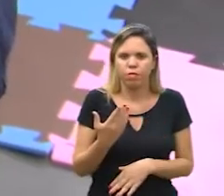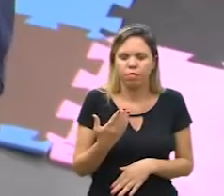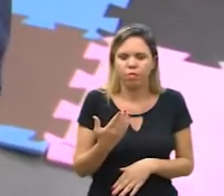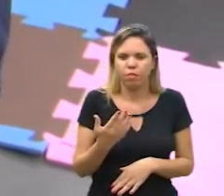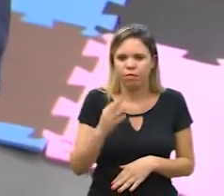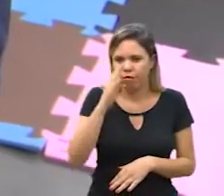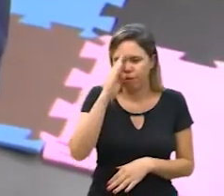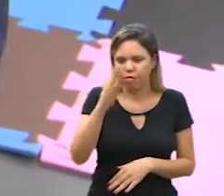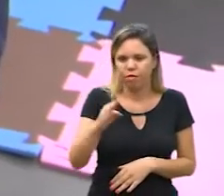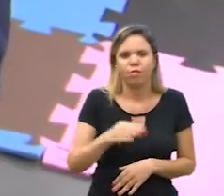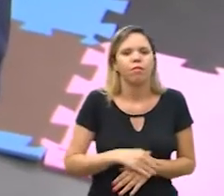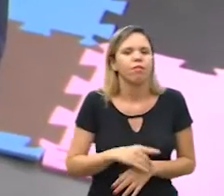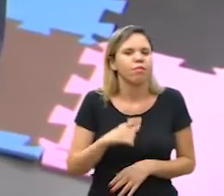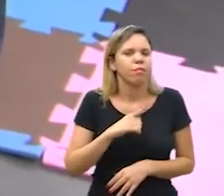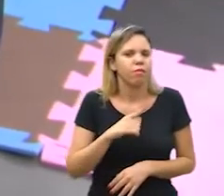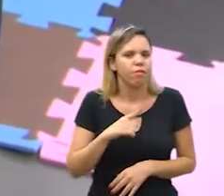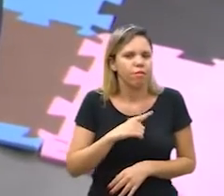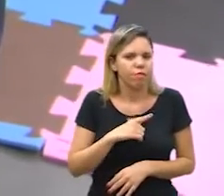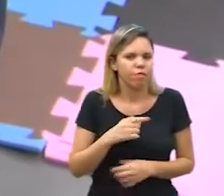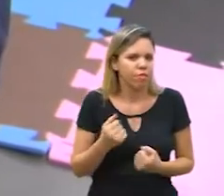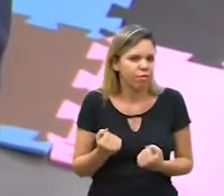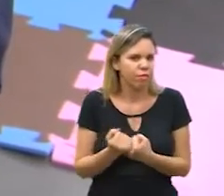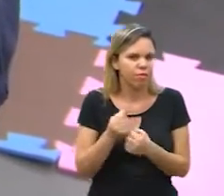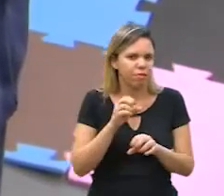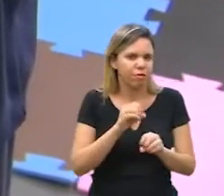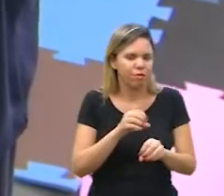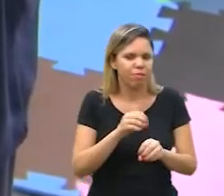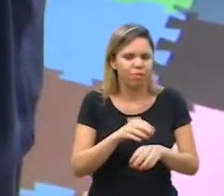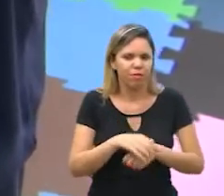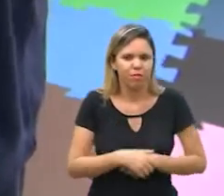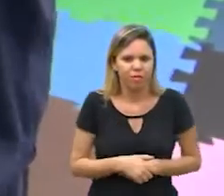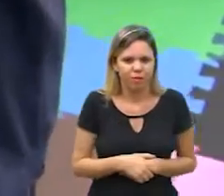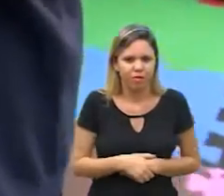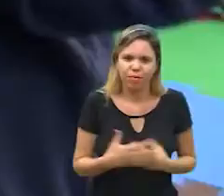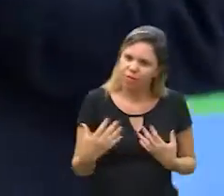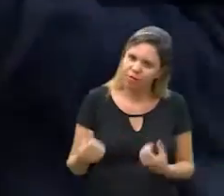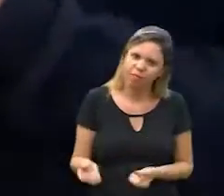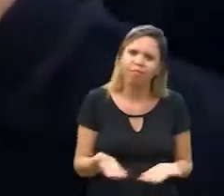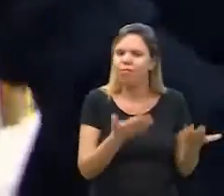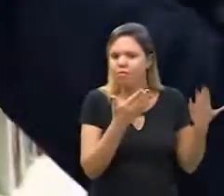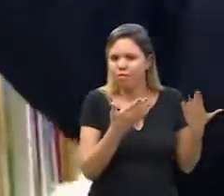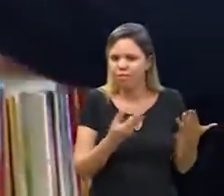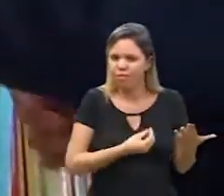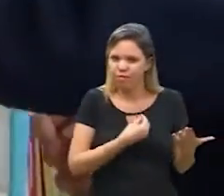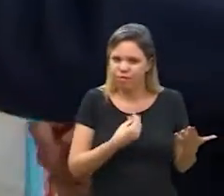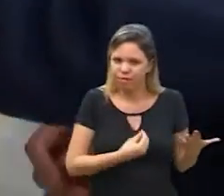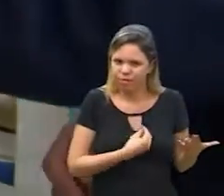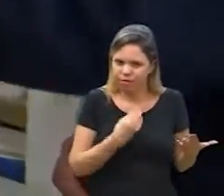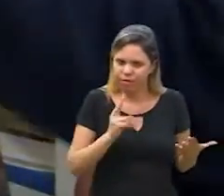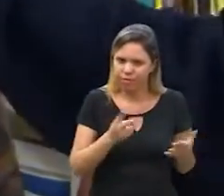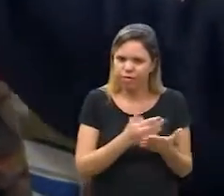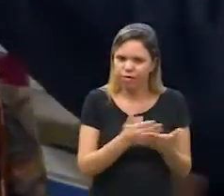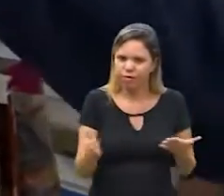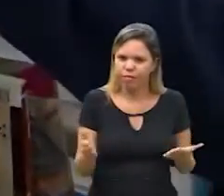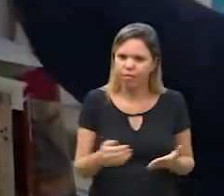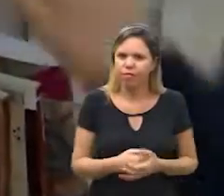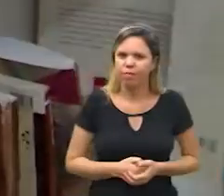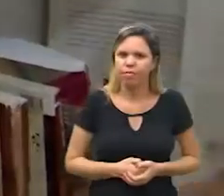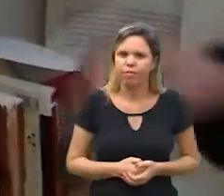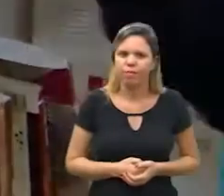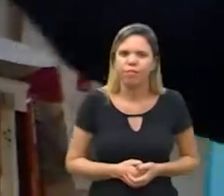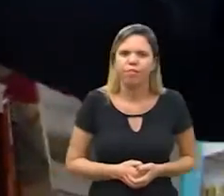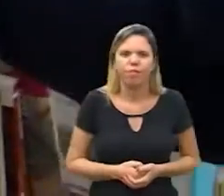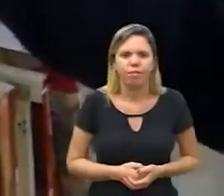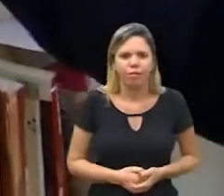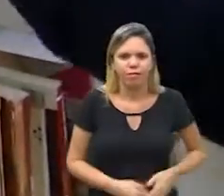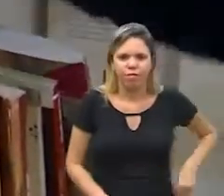isso aconteça, é fundamental ter uma aliada, a educação. Bora lá, pessoal, que a vida está só no